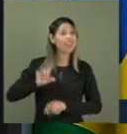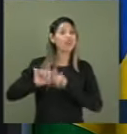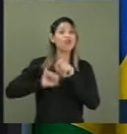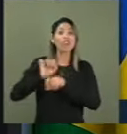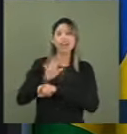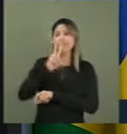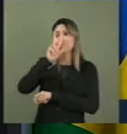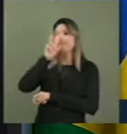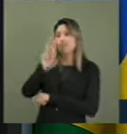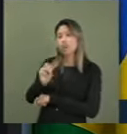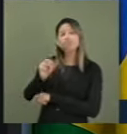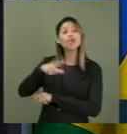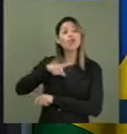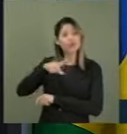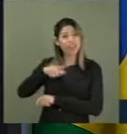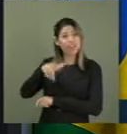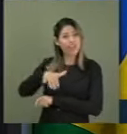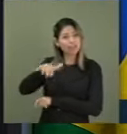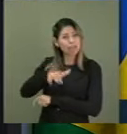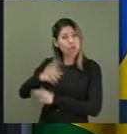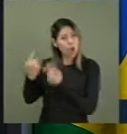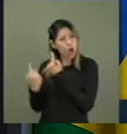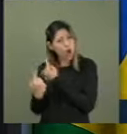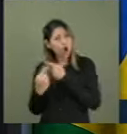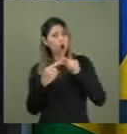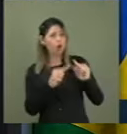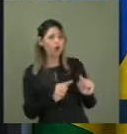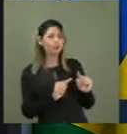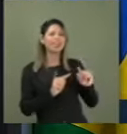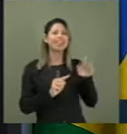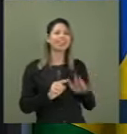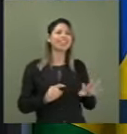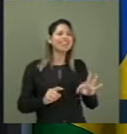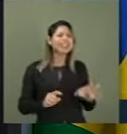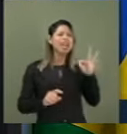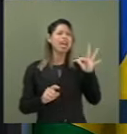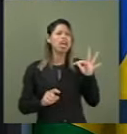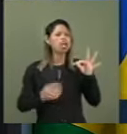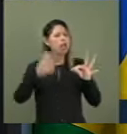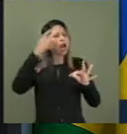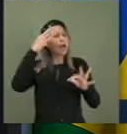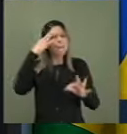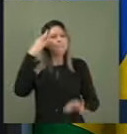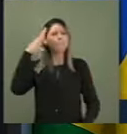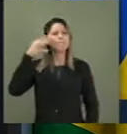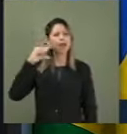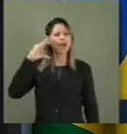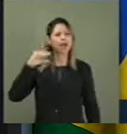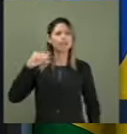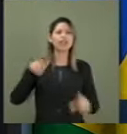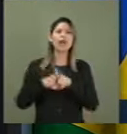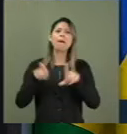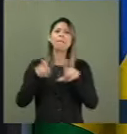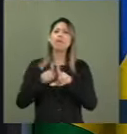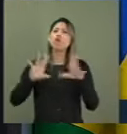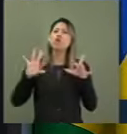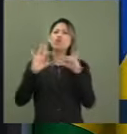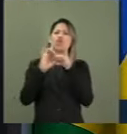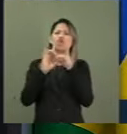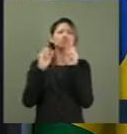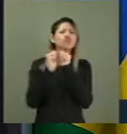o fortalecimento de uma oposição técnica, madura, unida, junto com